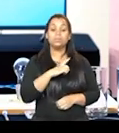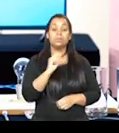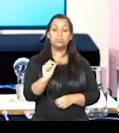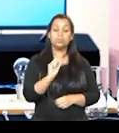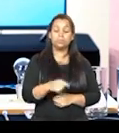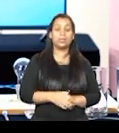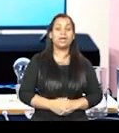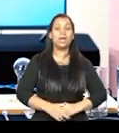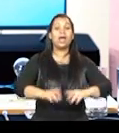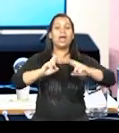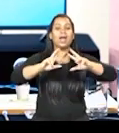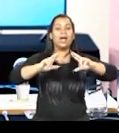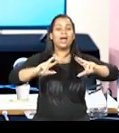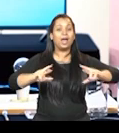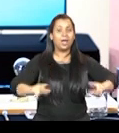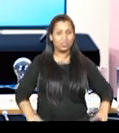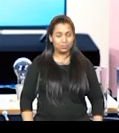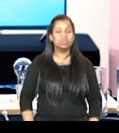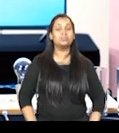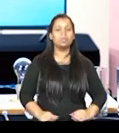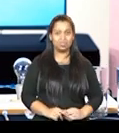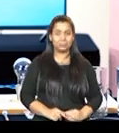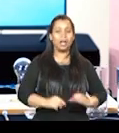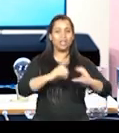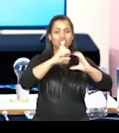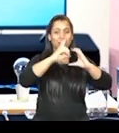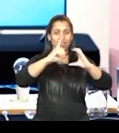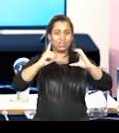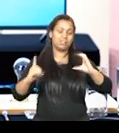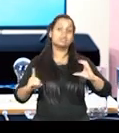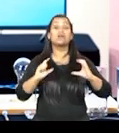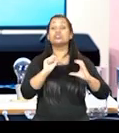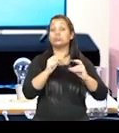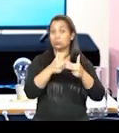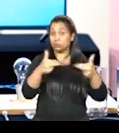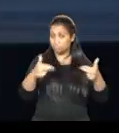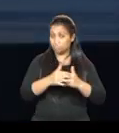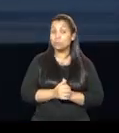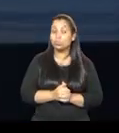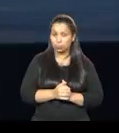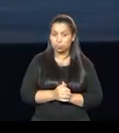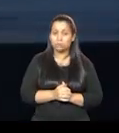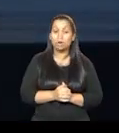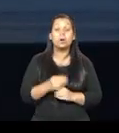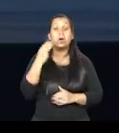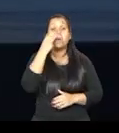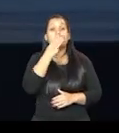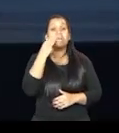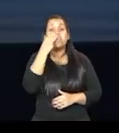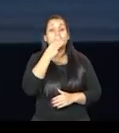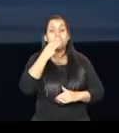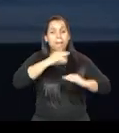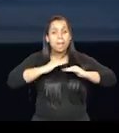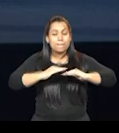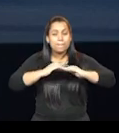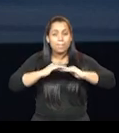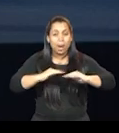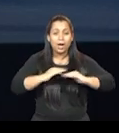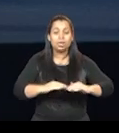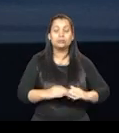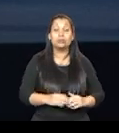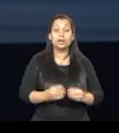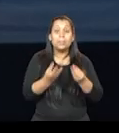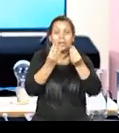as diferentes densidades dos materiais. Sabe por quê? O mel que está aqui embaixo, ele é o